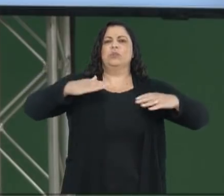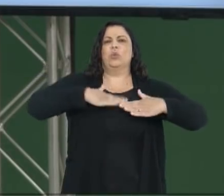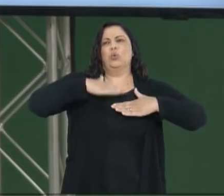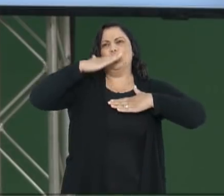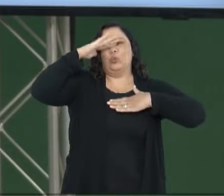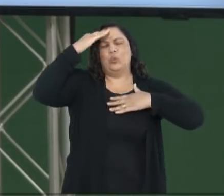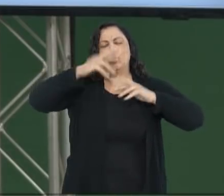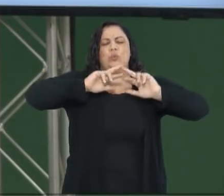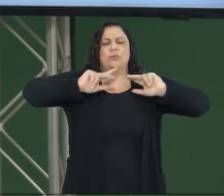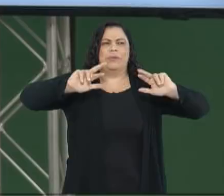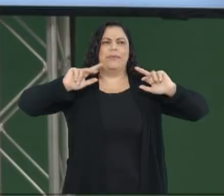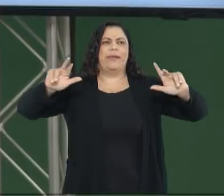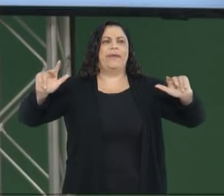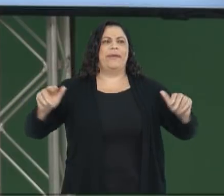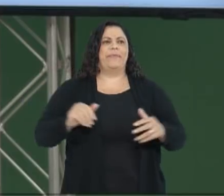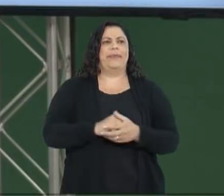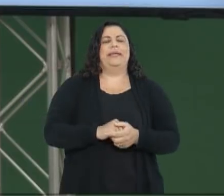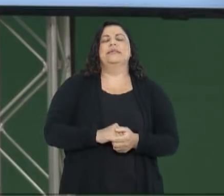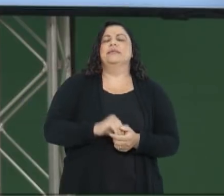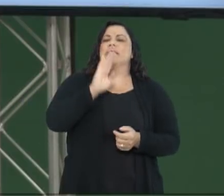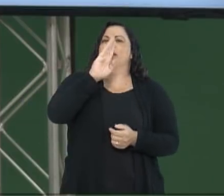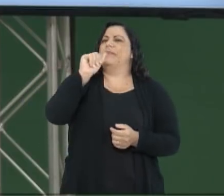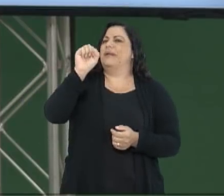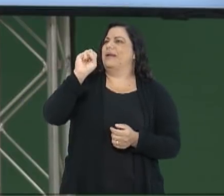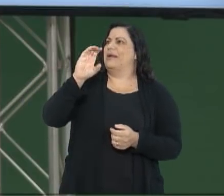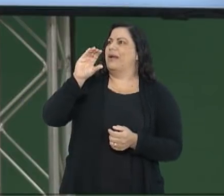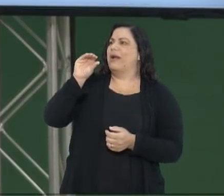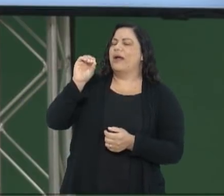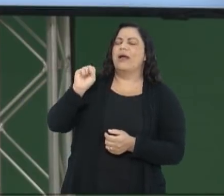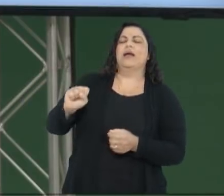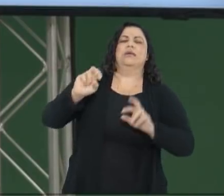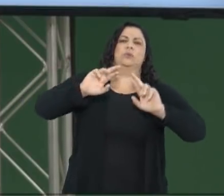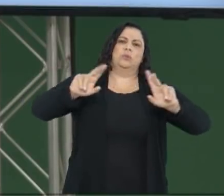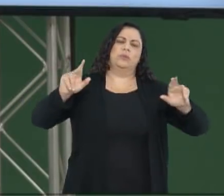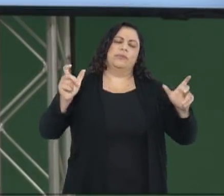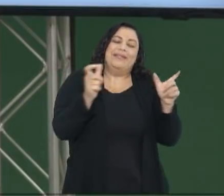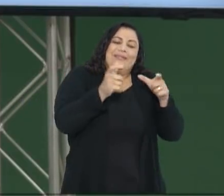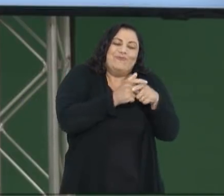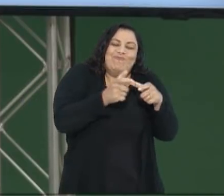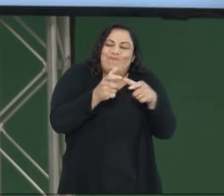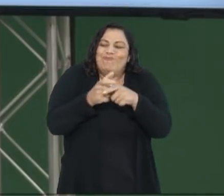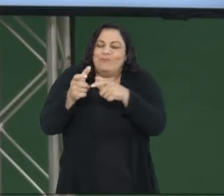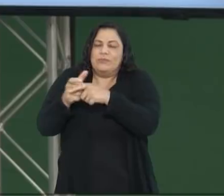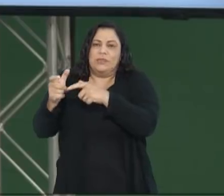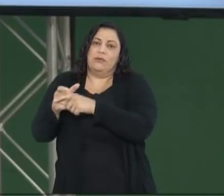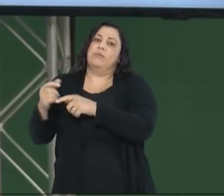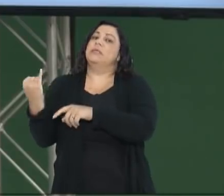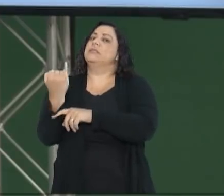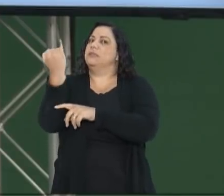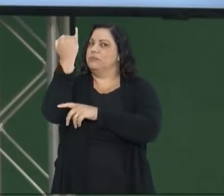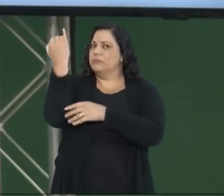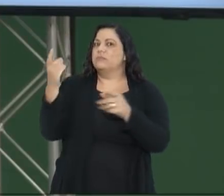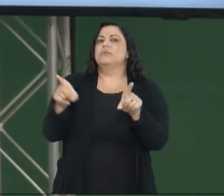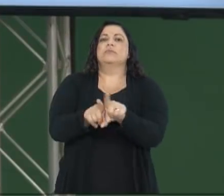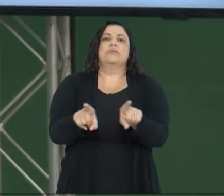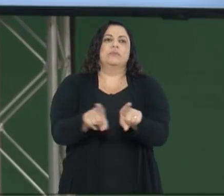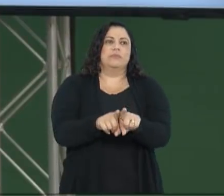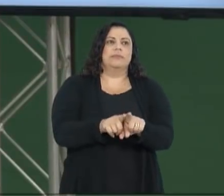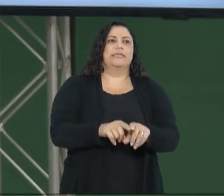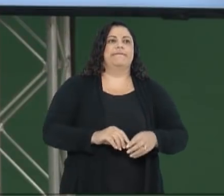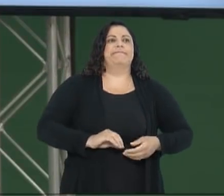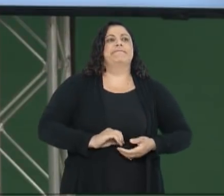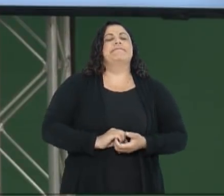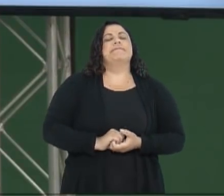étnicos em menor quantidade, mas não menos importantes para as expressões culturais da Europa.